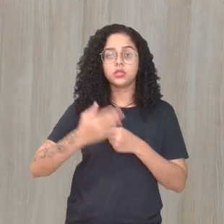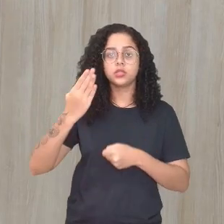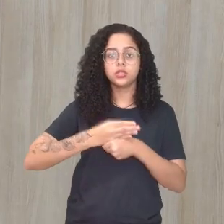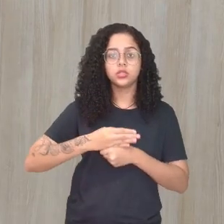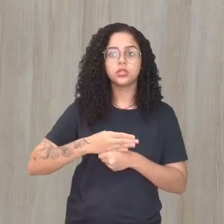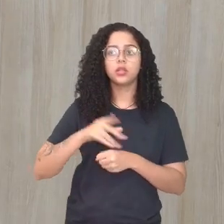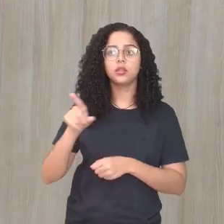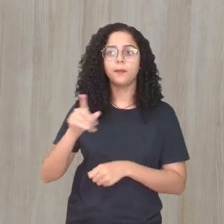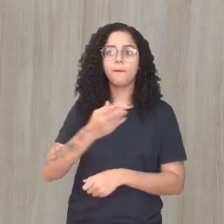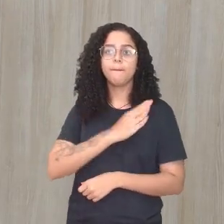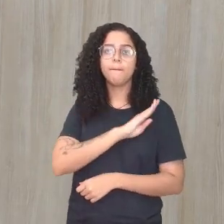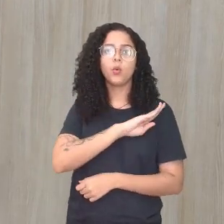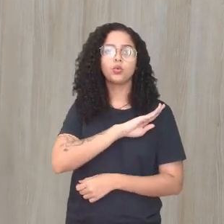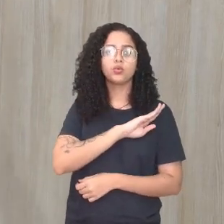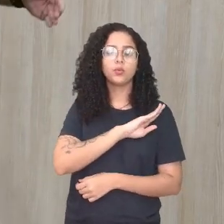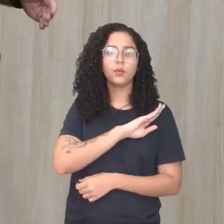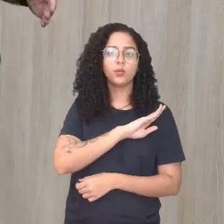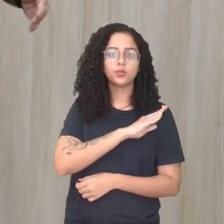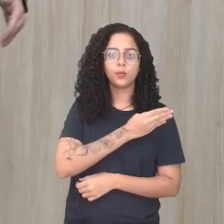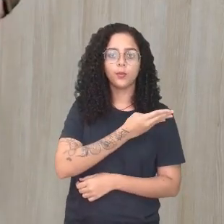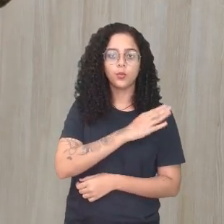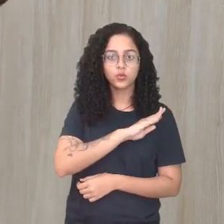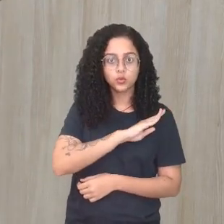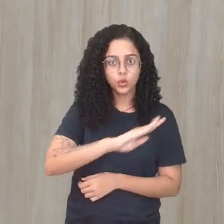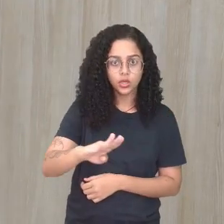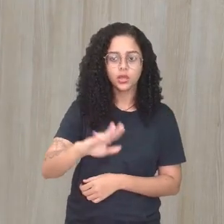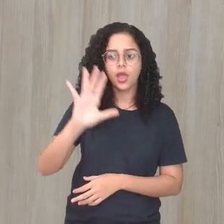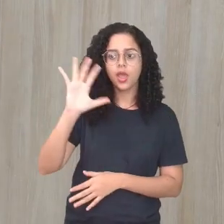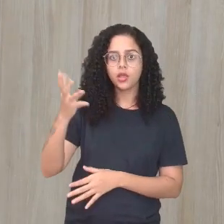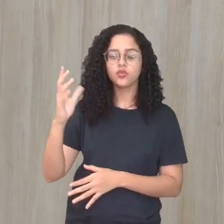sobre ele resolve voltar para o território lá para